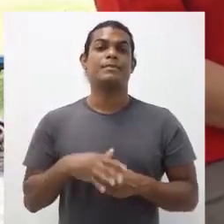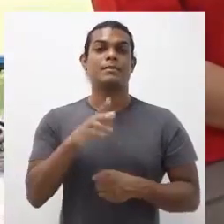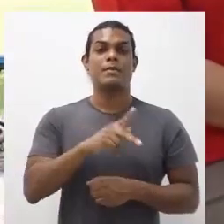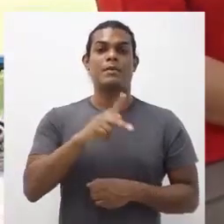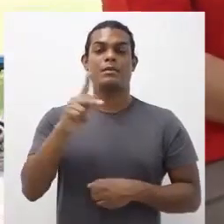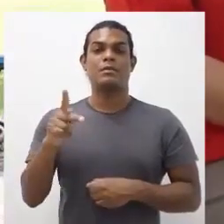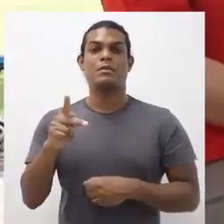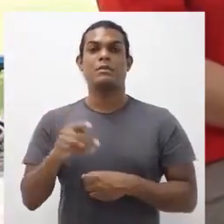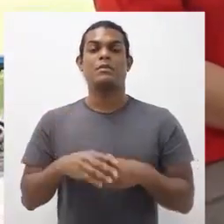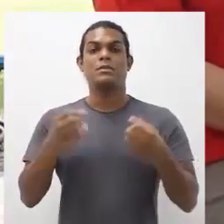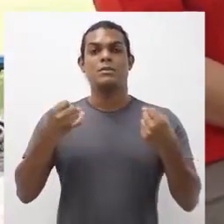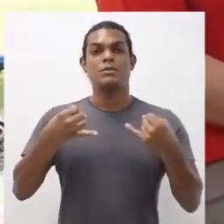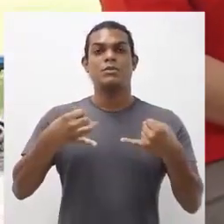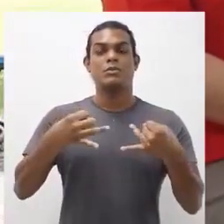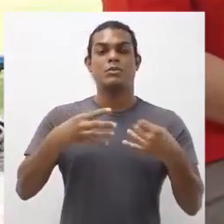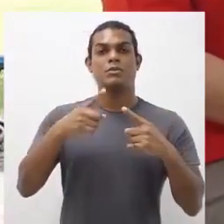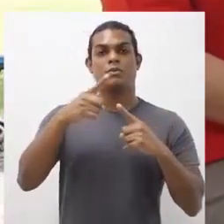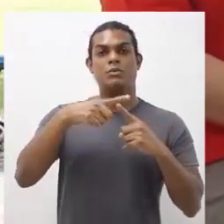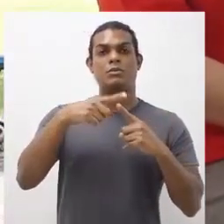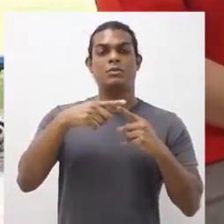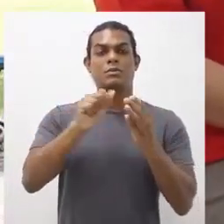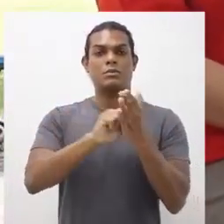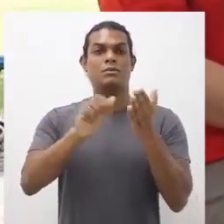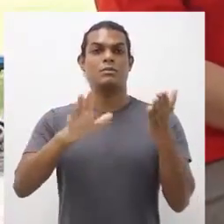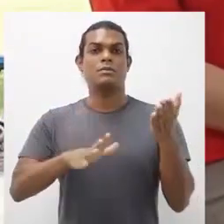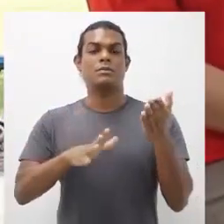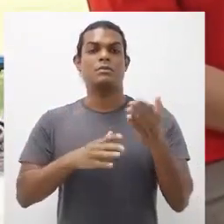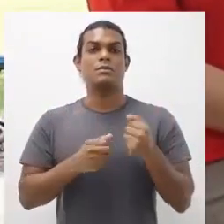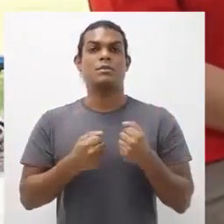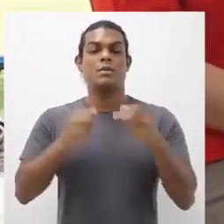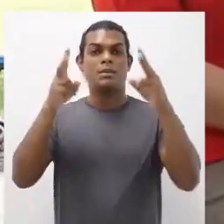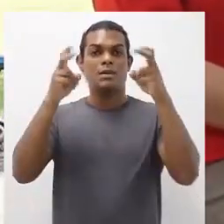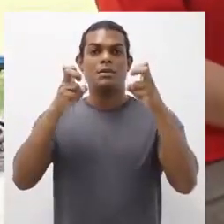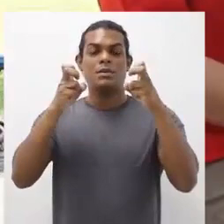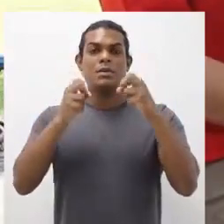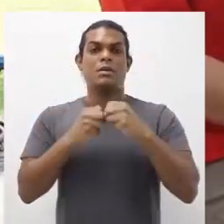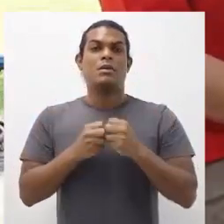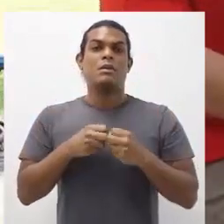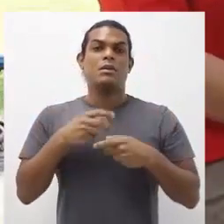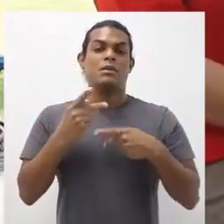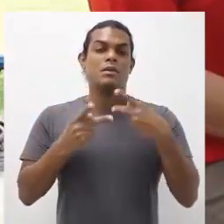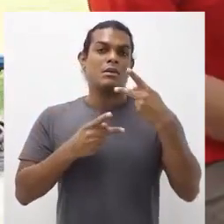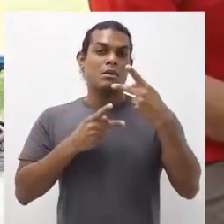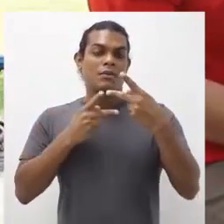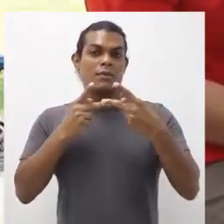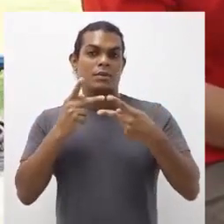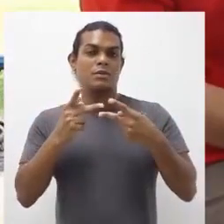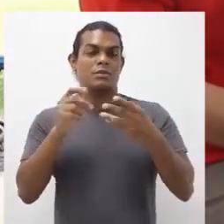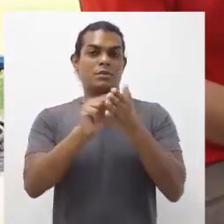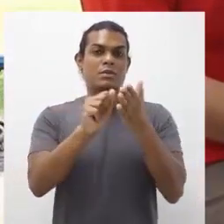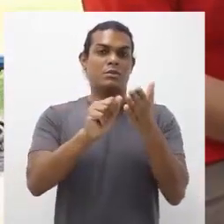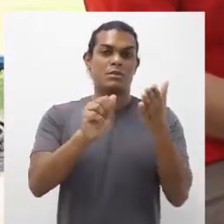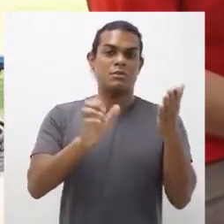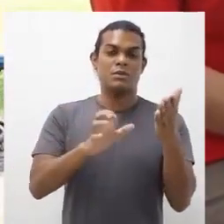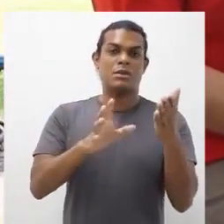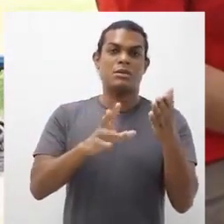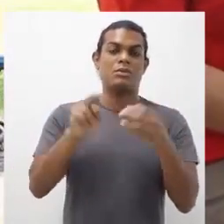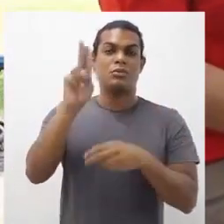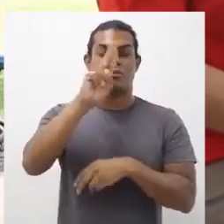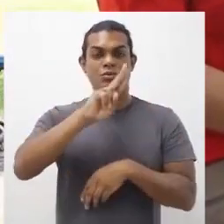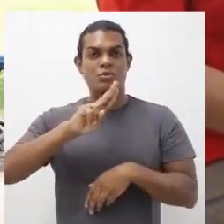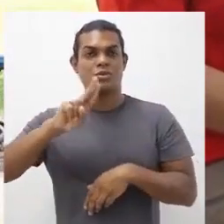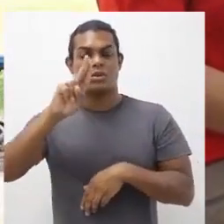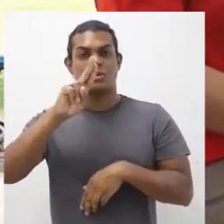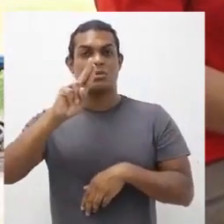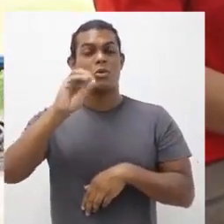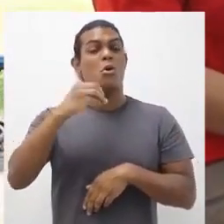Flávia abordou os tipos de atividades que ela faz. Vocês podem perceber que ela falou de atividades online e de atividades também offline. Então não é apenas com